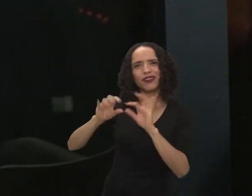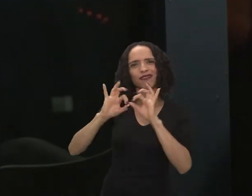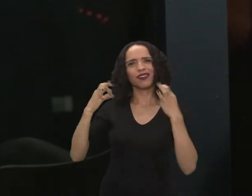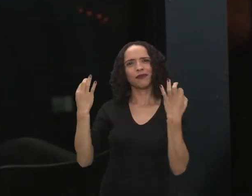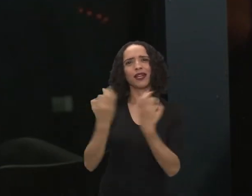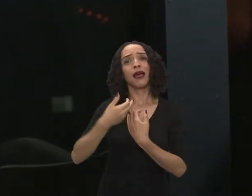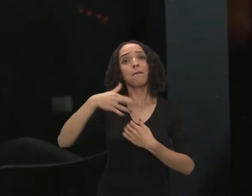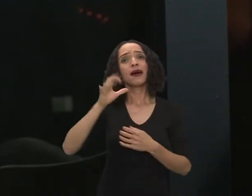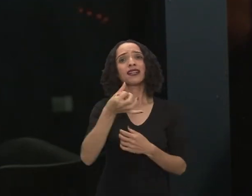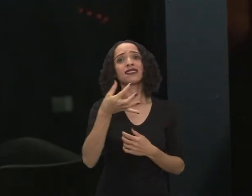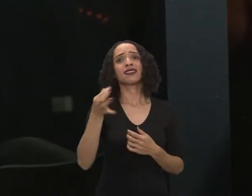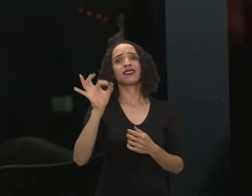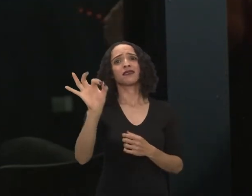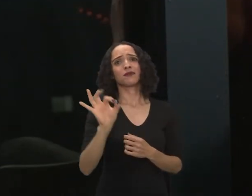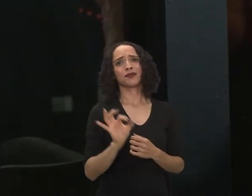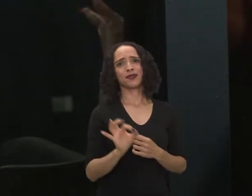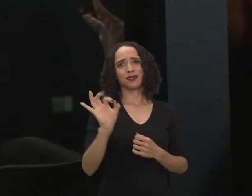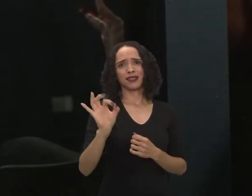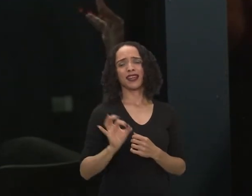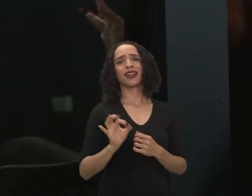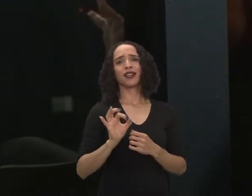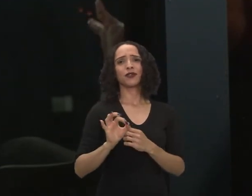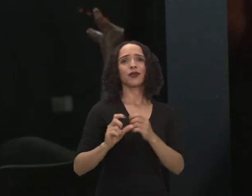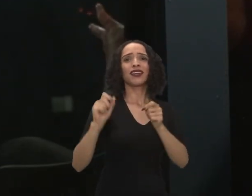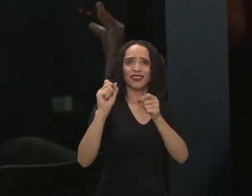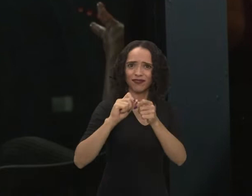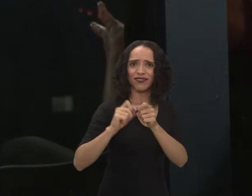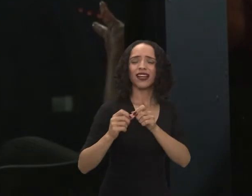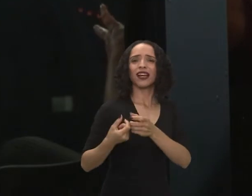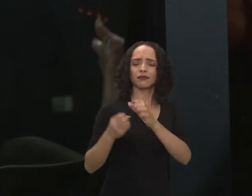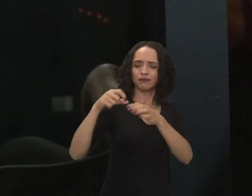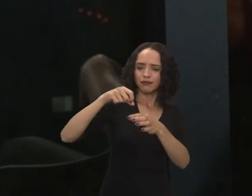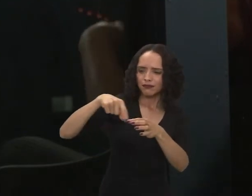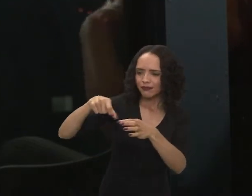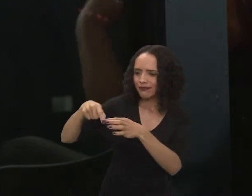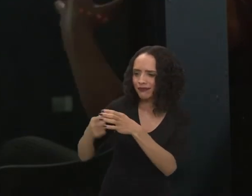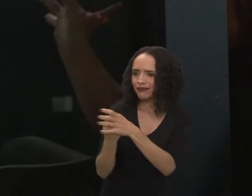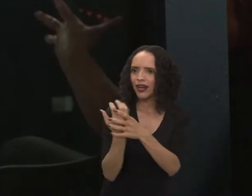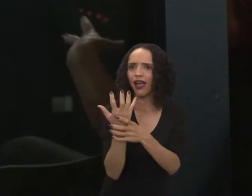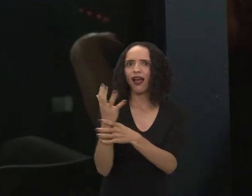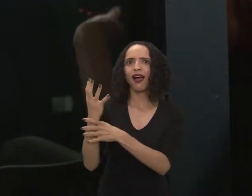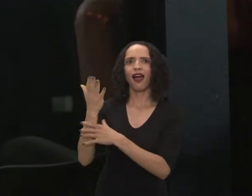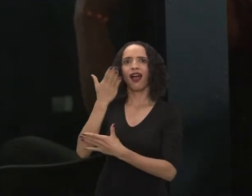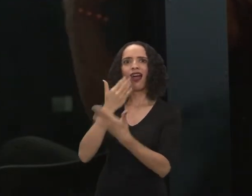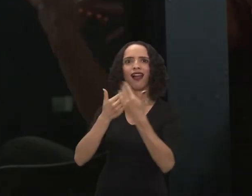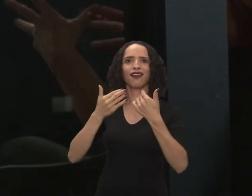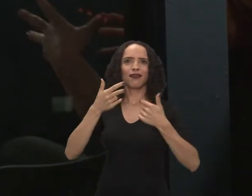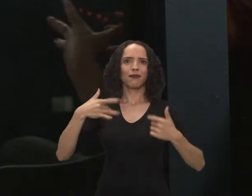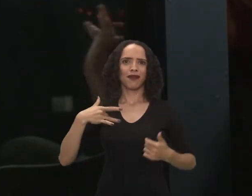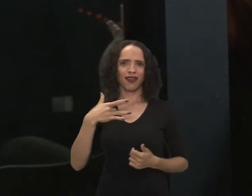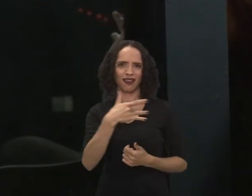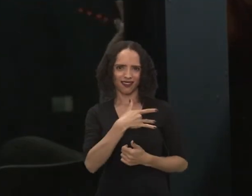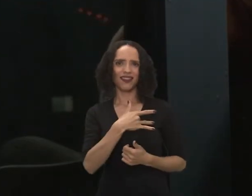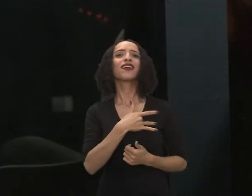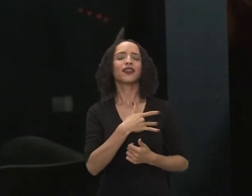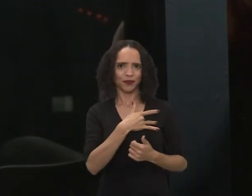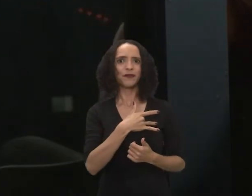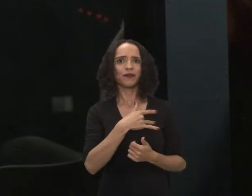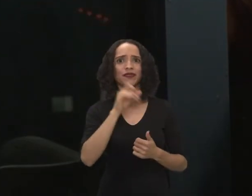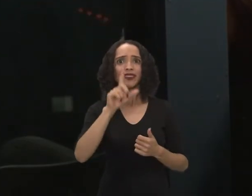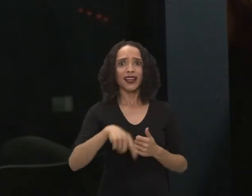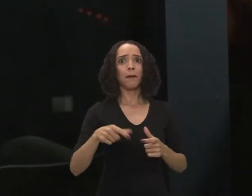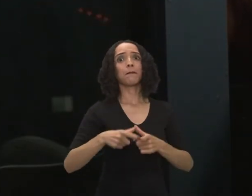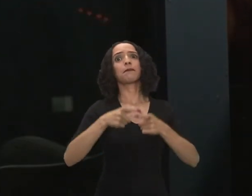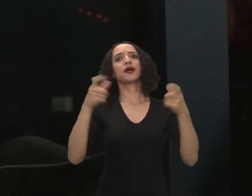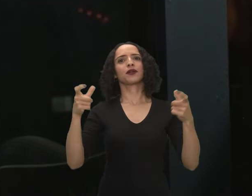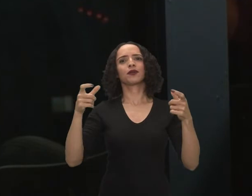nossos estabelecimentos. Então, é um estado agrícola do agronegócio, da grande produção, mas a